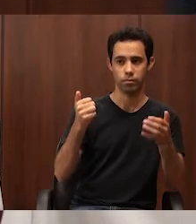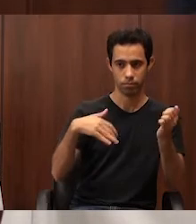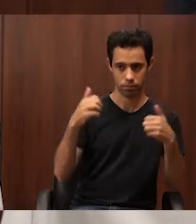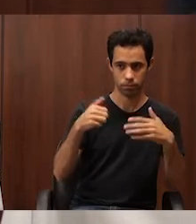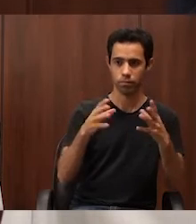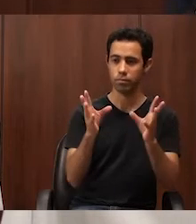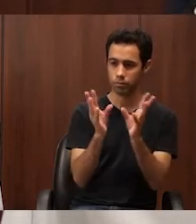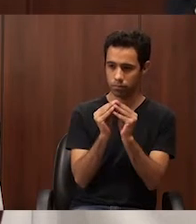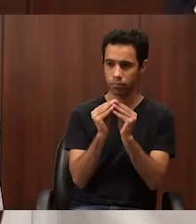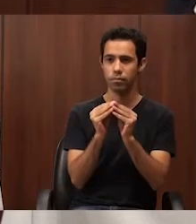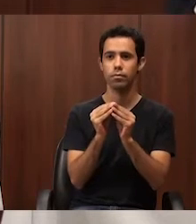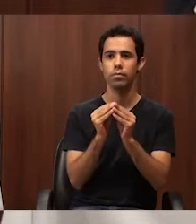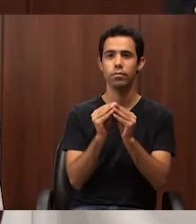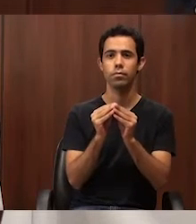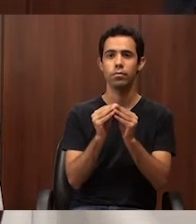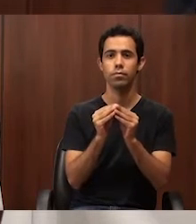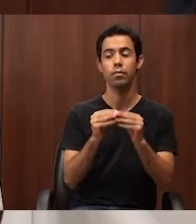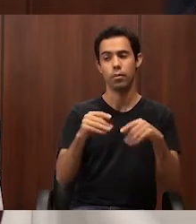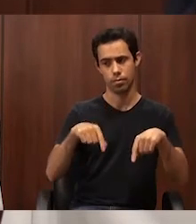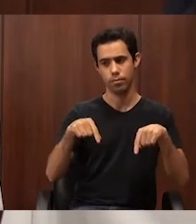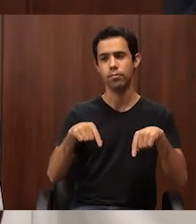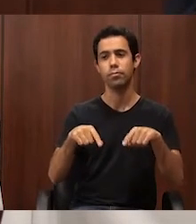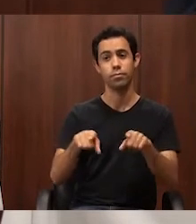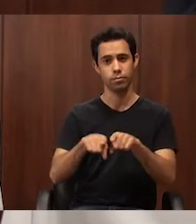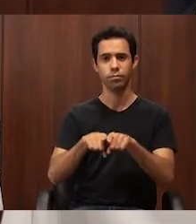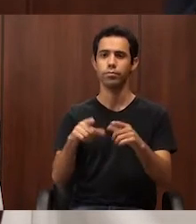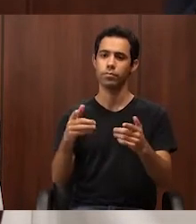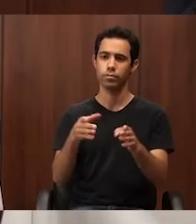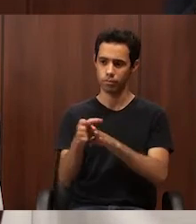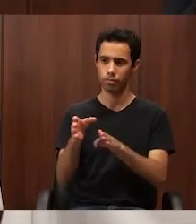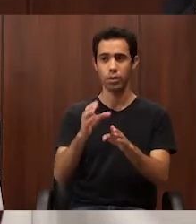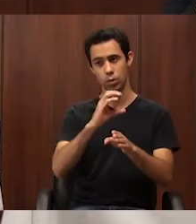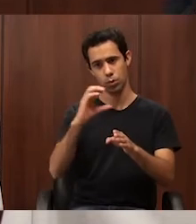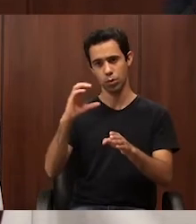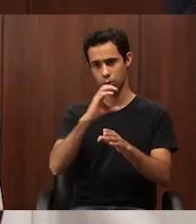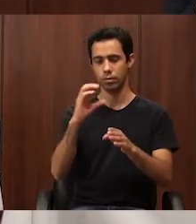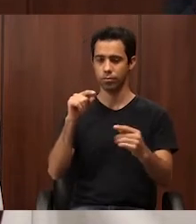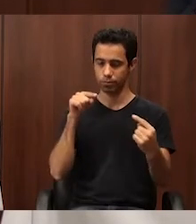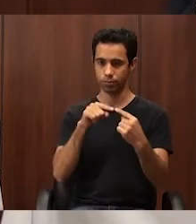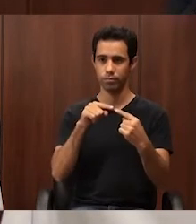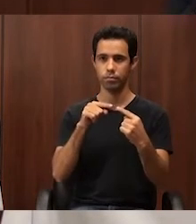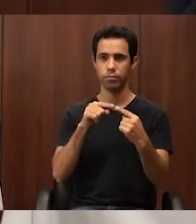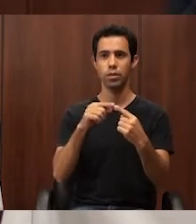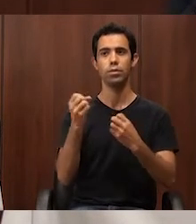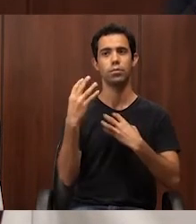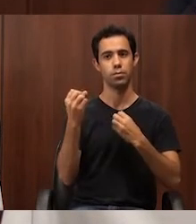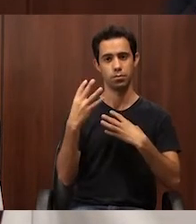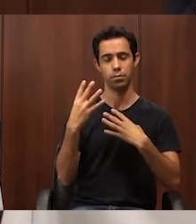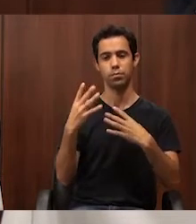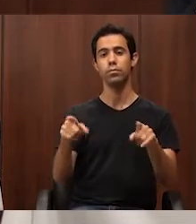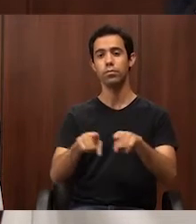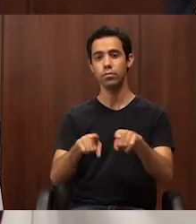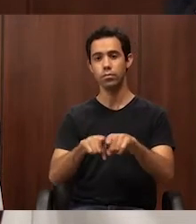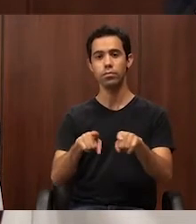orientado pelo nosso centro de convênios. É claro que eu, como membro de uma coordenadoria específica, é claro que eu não tenho a informação, o conhecimento de tudo que